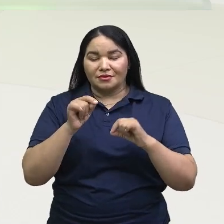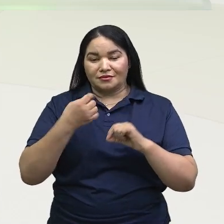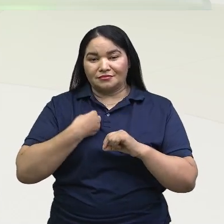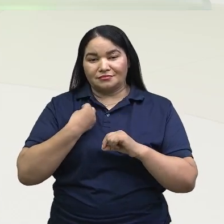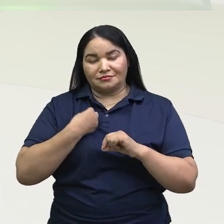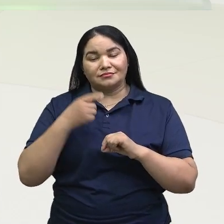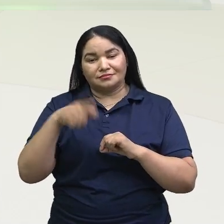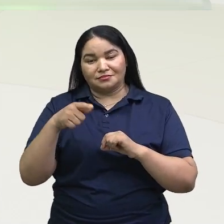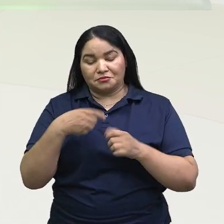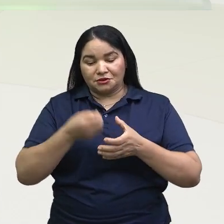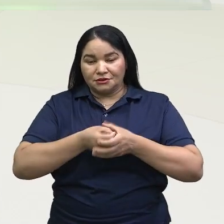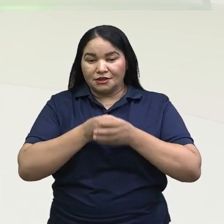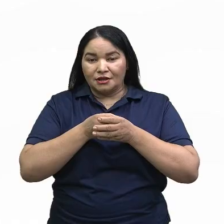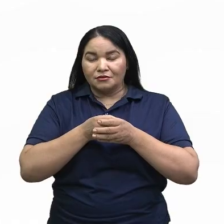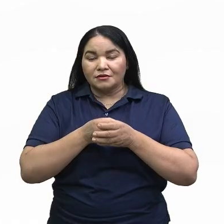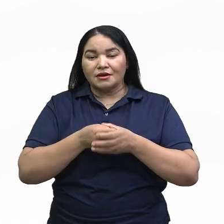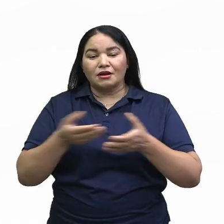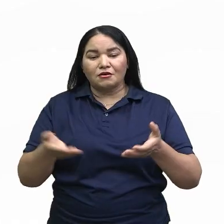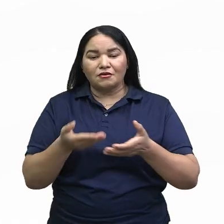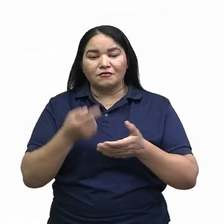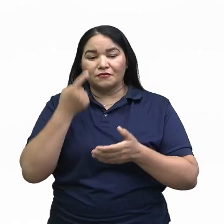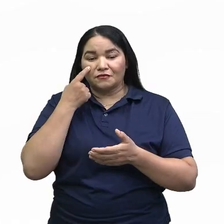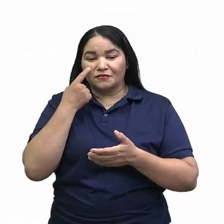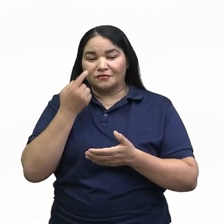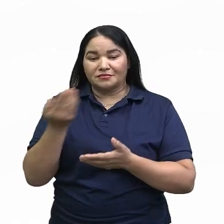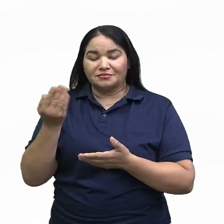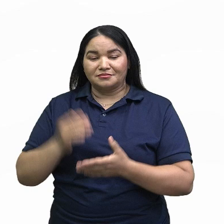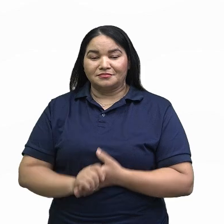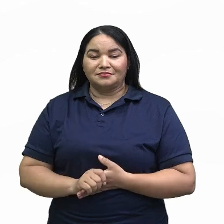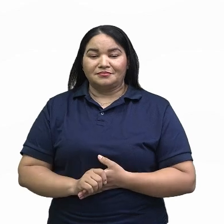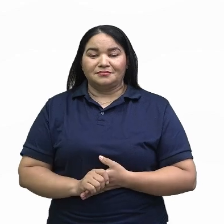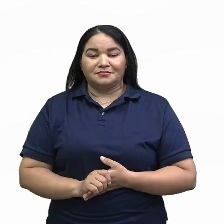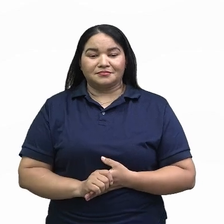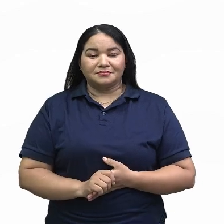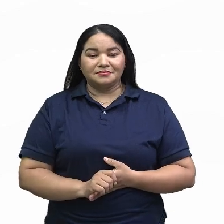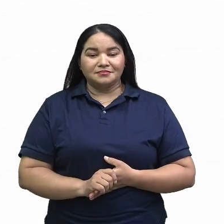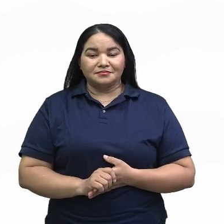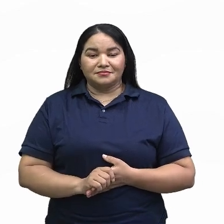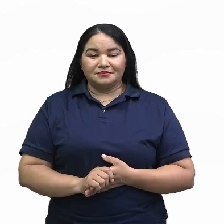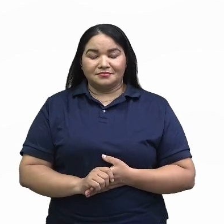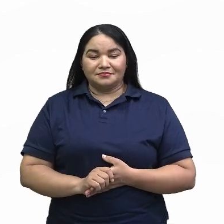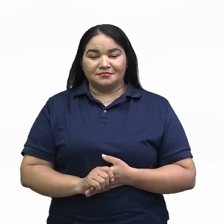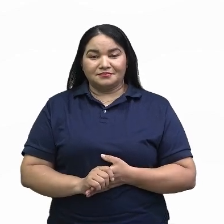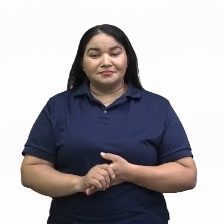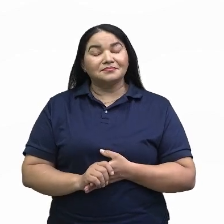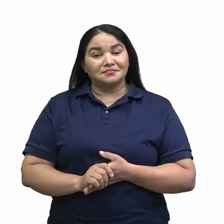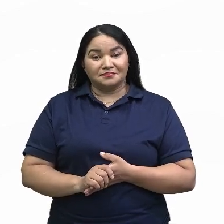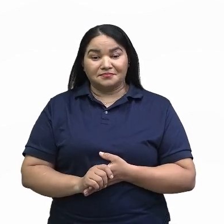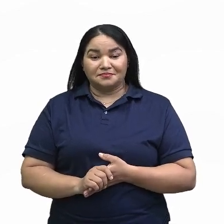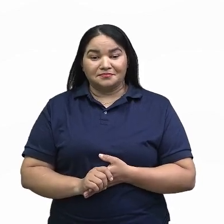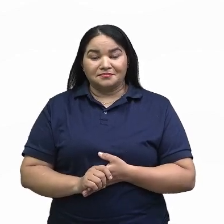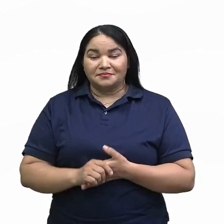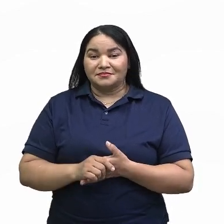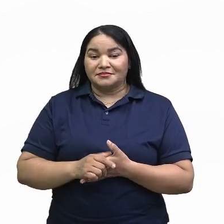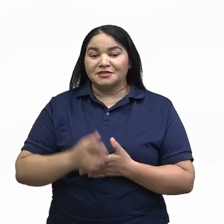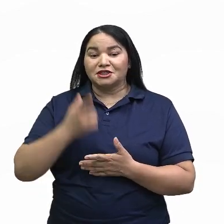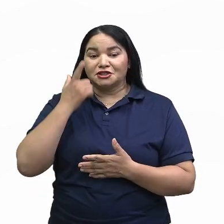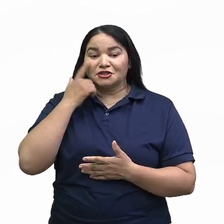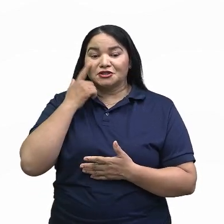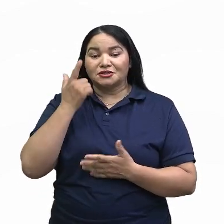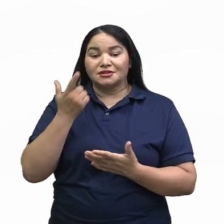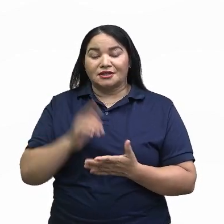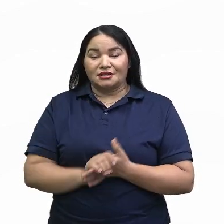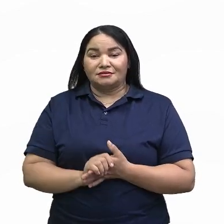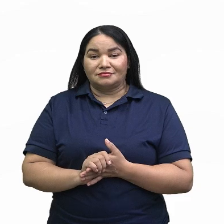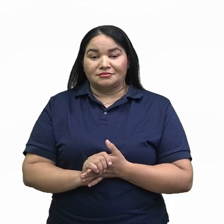a célula. Então vamos relembrar aí no nosso esquema, na nossa imagem. Olha só, então vocês acompanham aí a seta comigo, né?